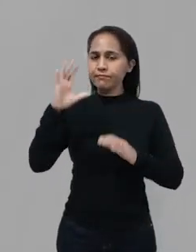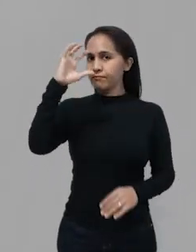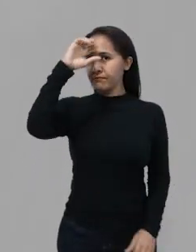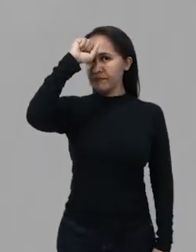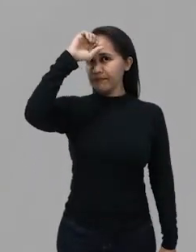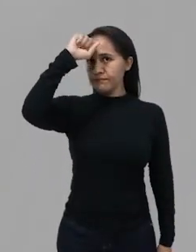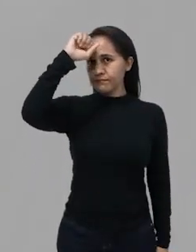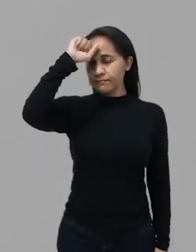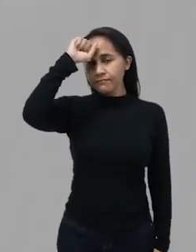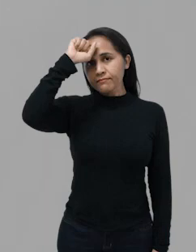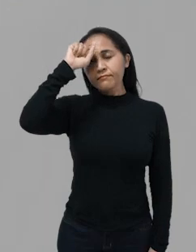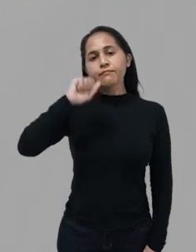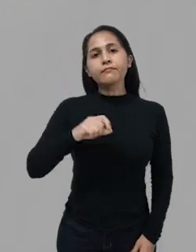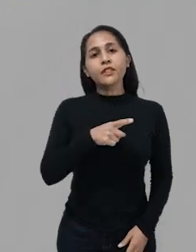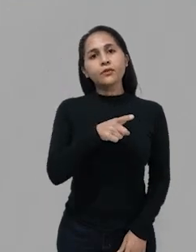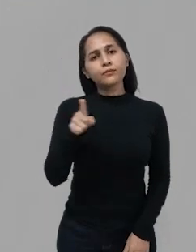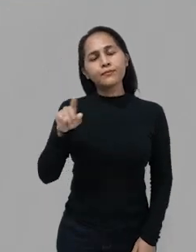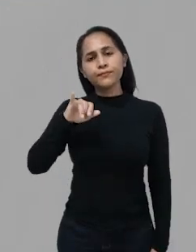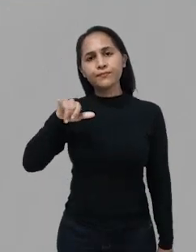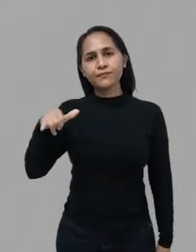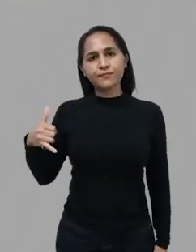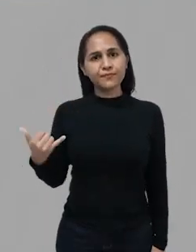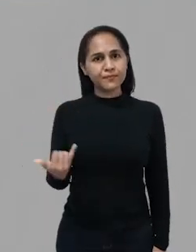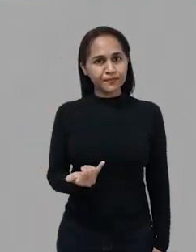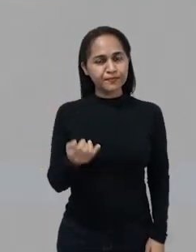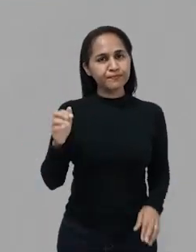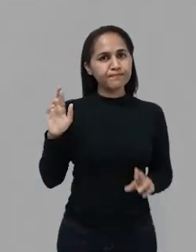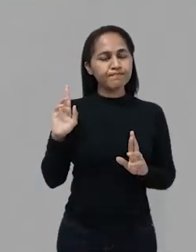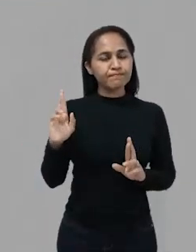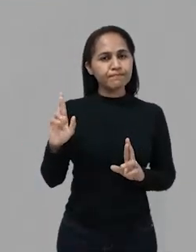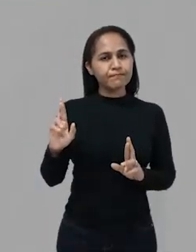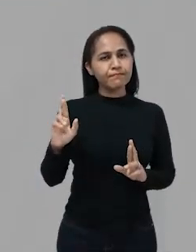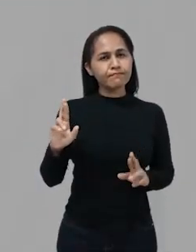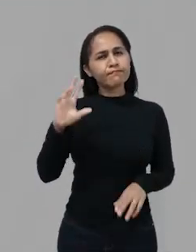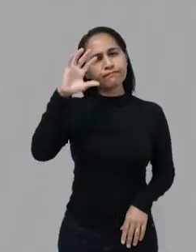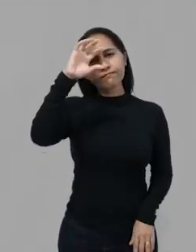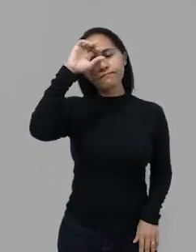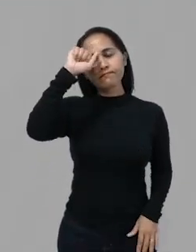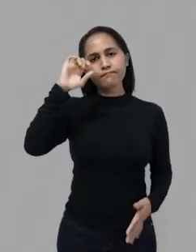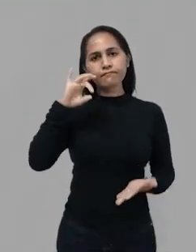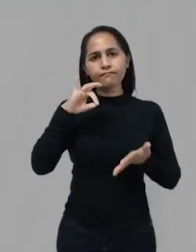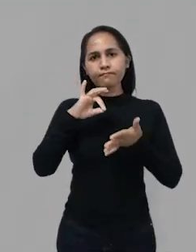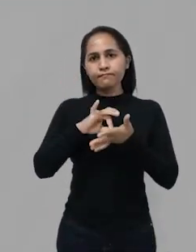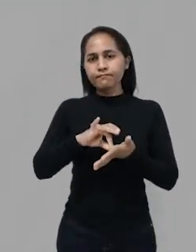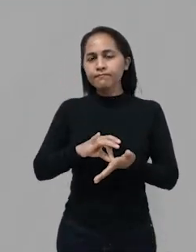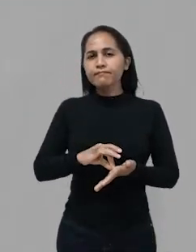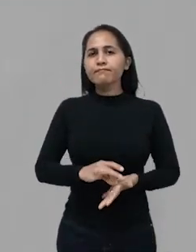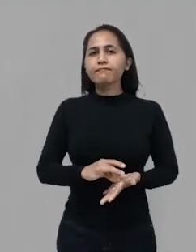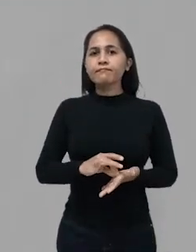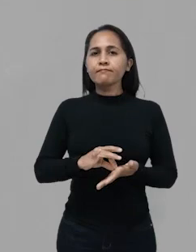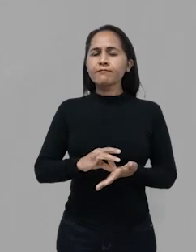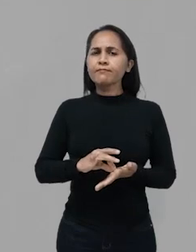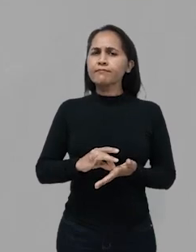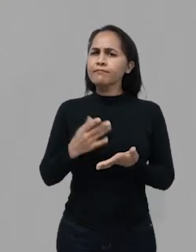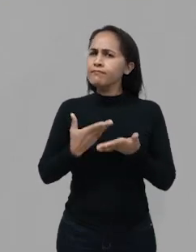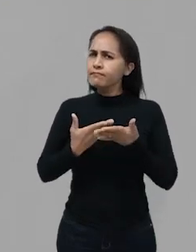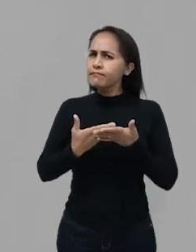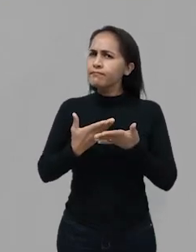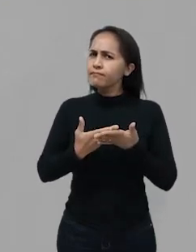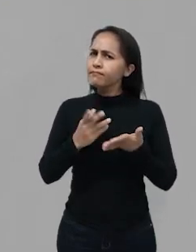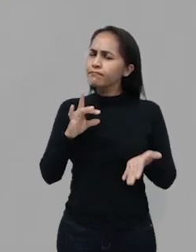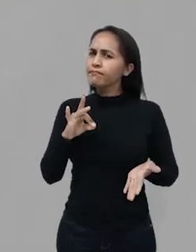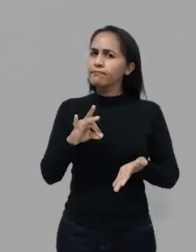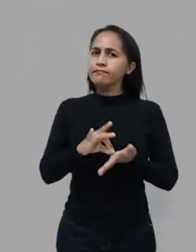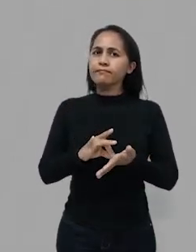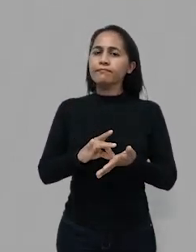Aprendendo. Espero que vocês estejam aproveitando, estejam realmente assim aprendendo, estejam assim se dedicando a